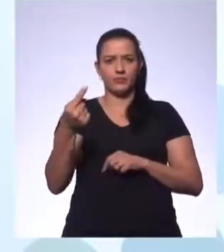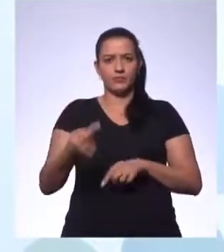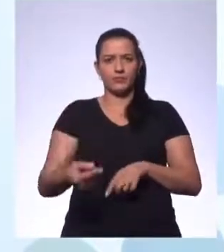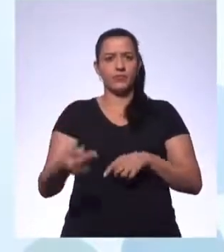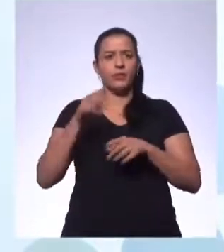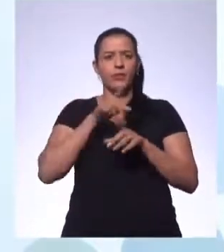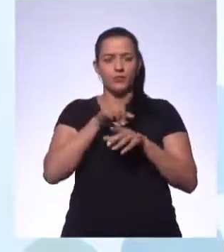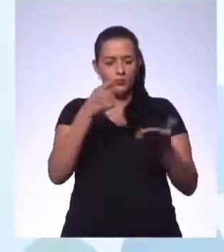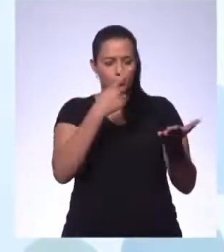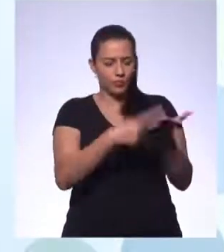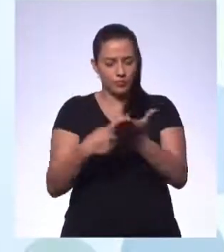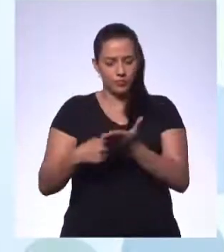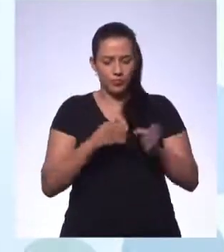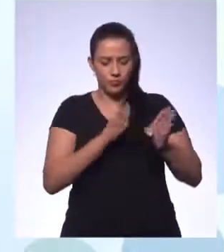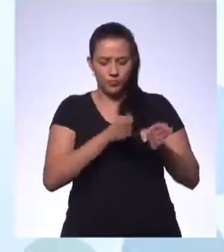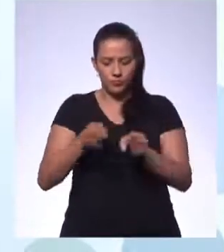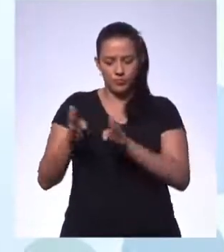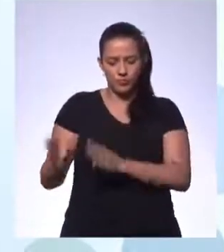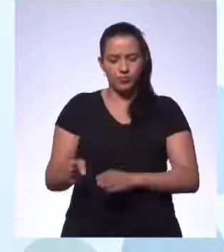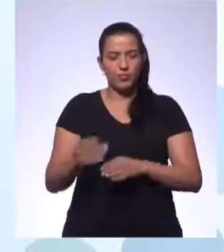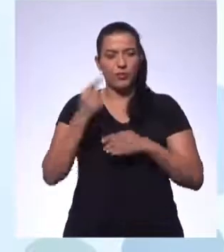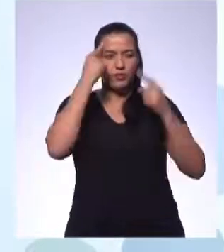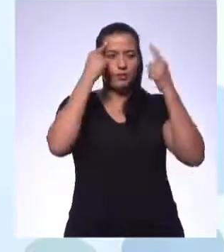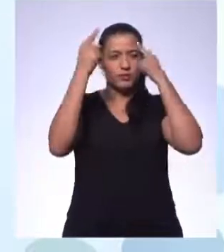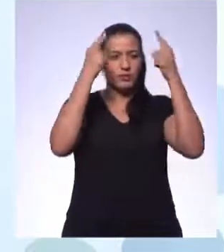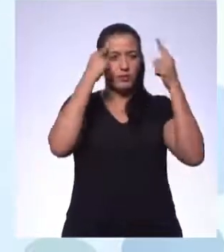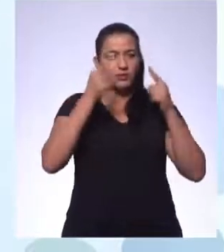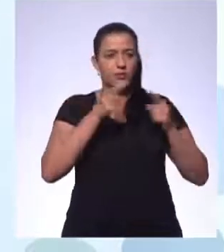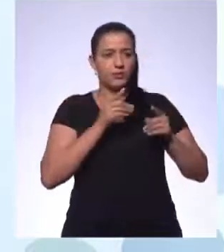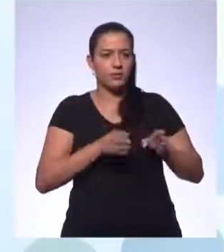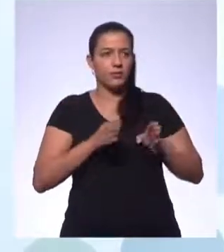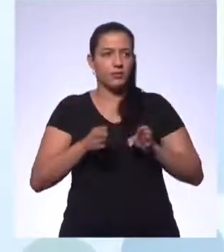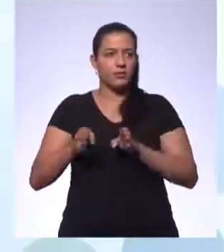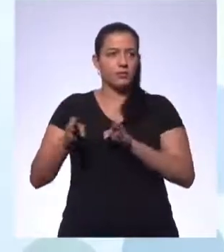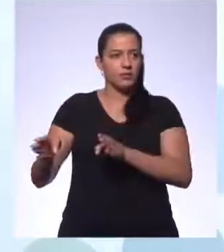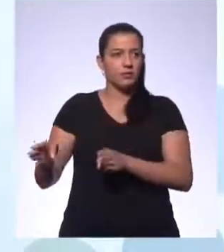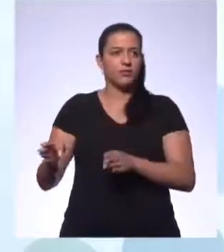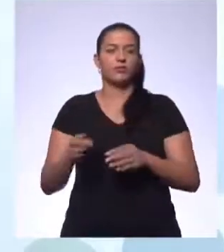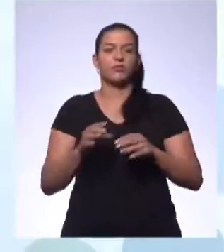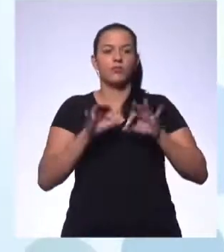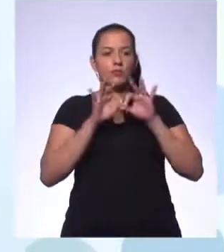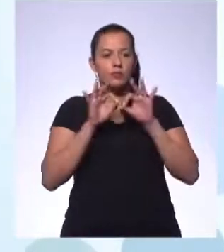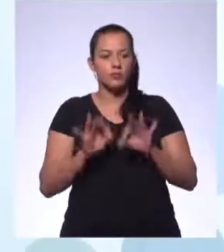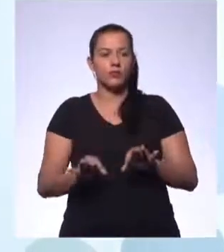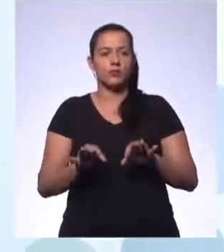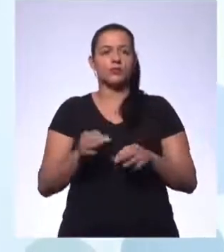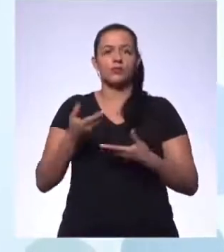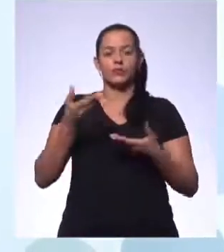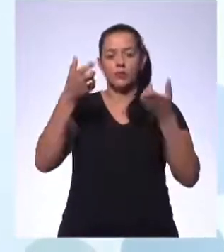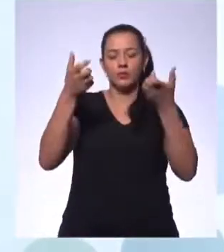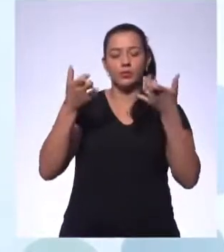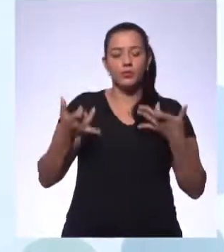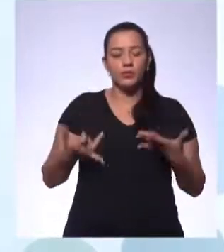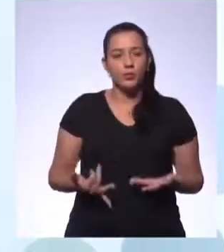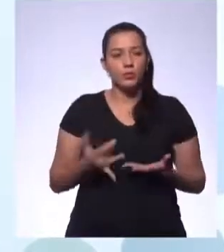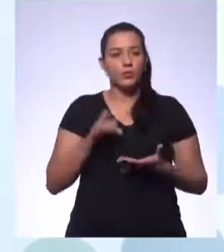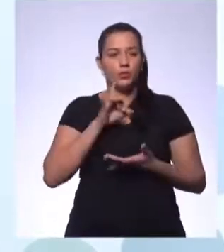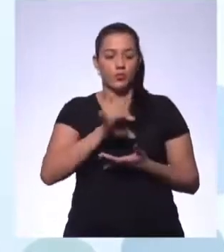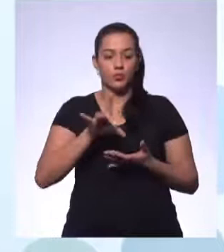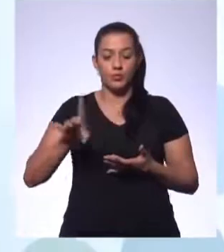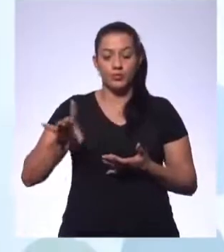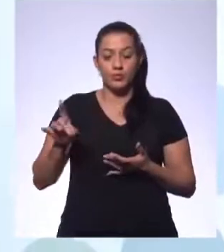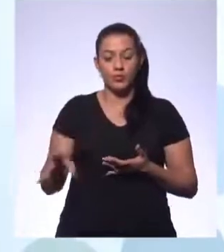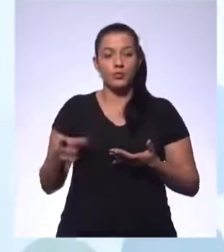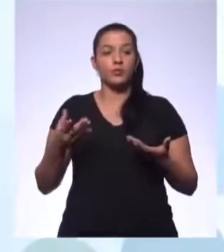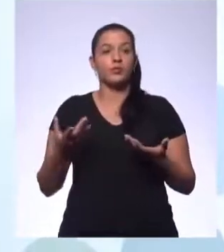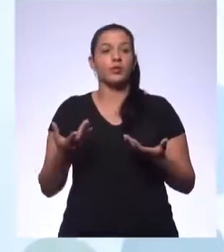organizar todas aquelas ideias, né? Vão seguir aquele roteirinho traço a traço que a gente colocou, né? Que a gente foi explicando nesses slides, para